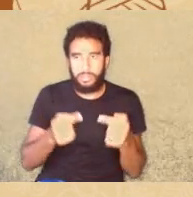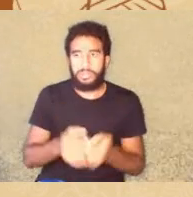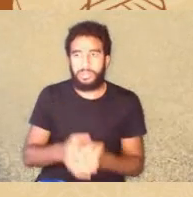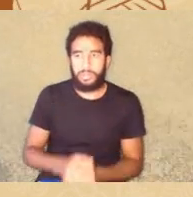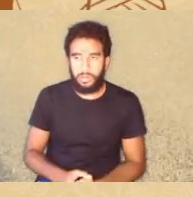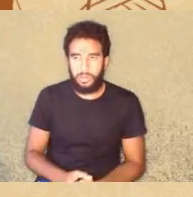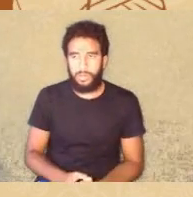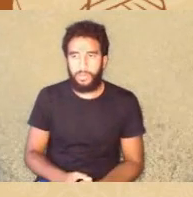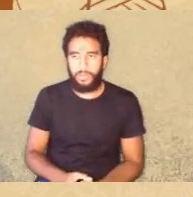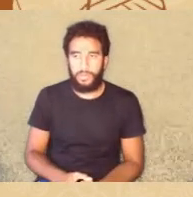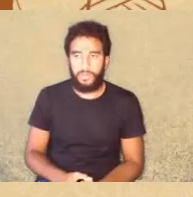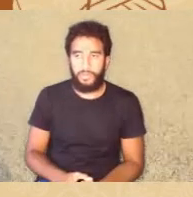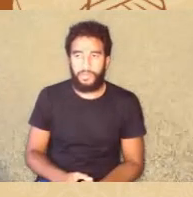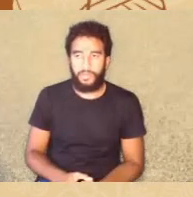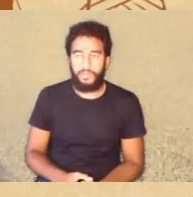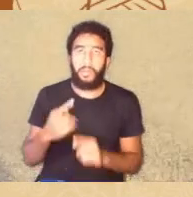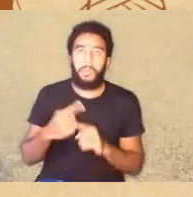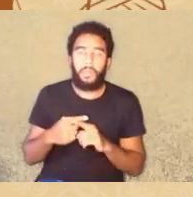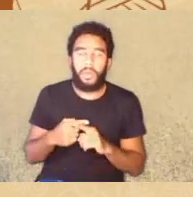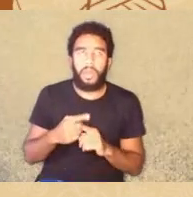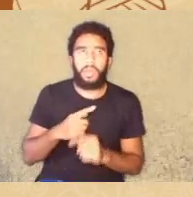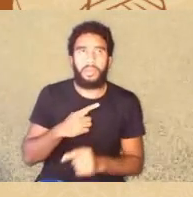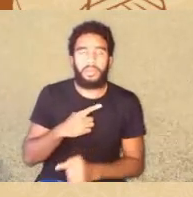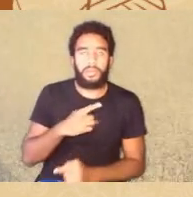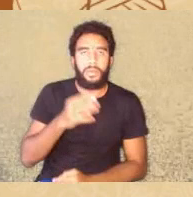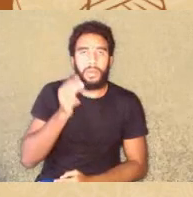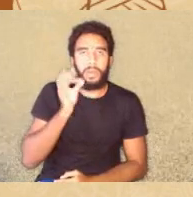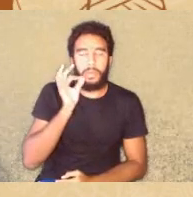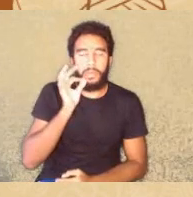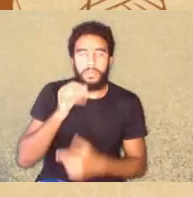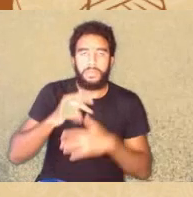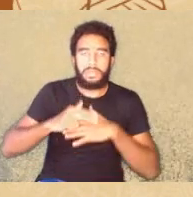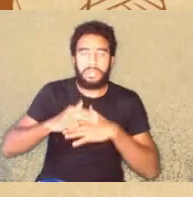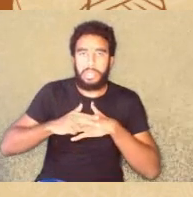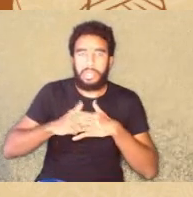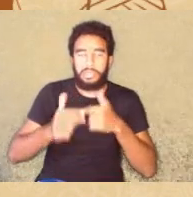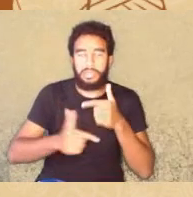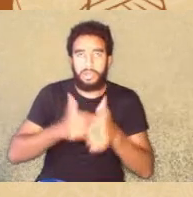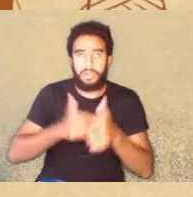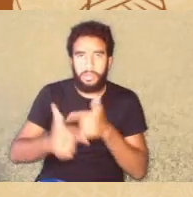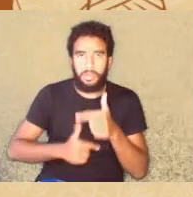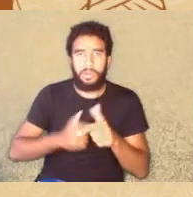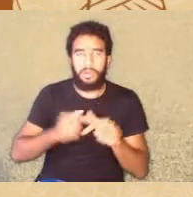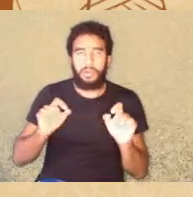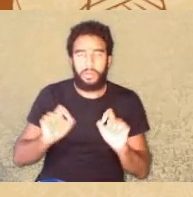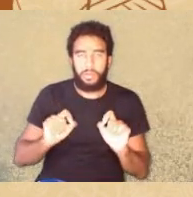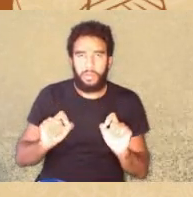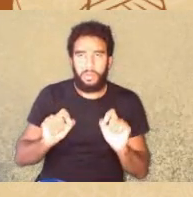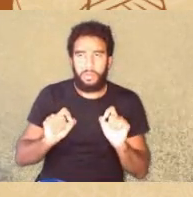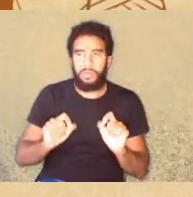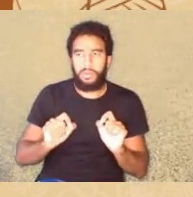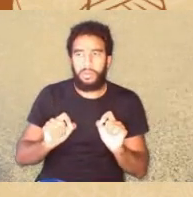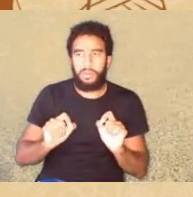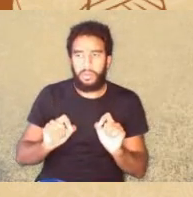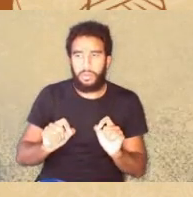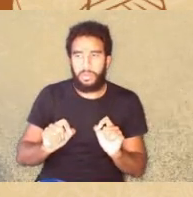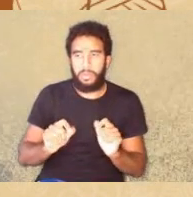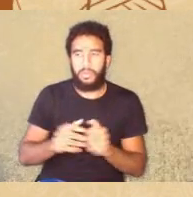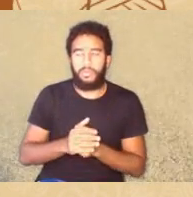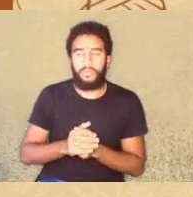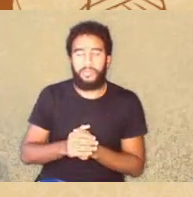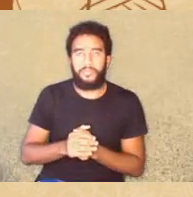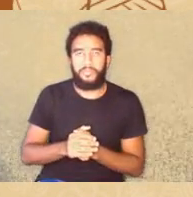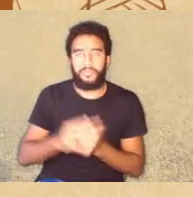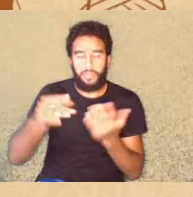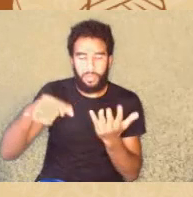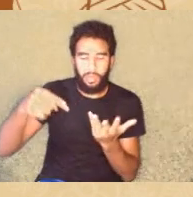uma psicanálise que trabalha com os marcadores sociais, né? Uma